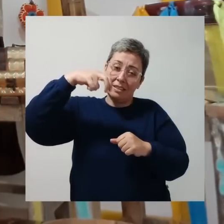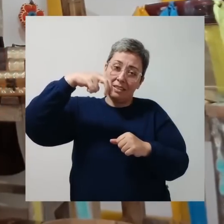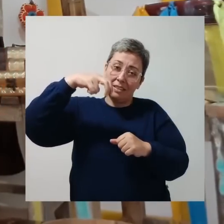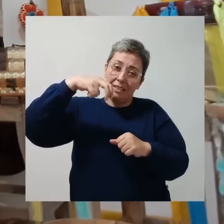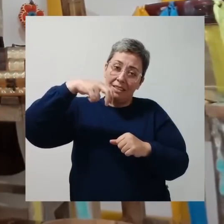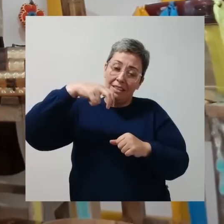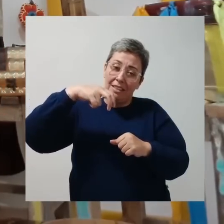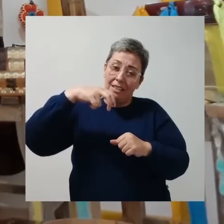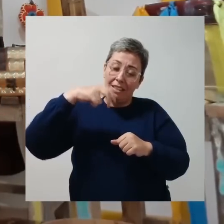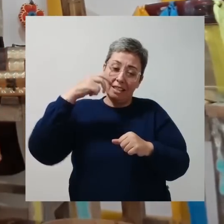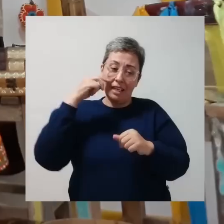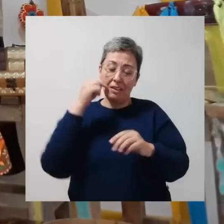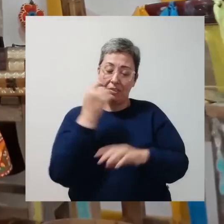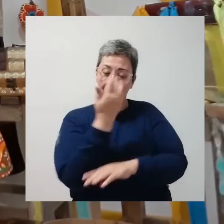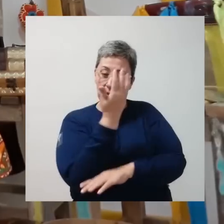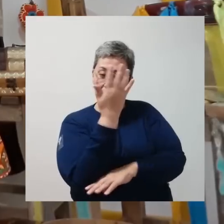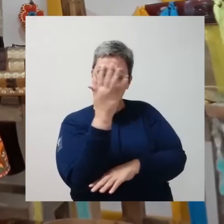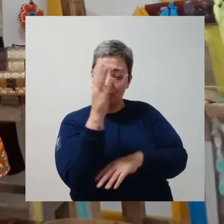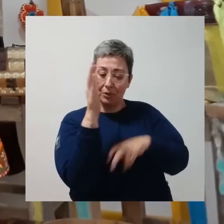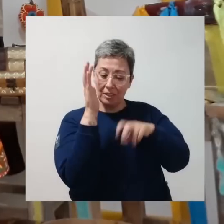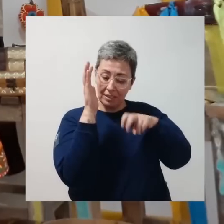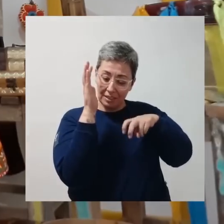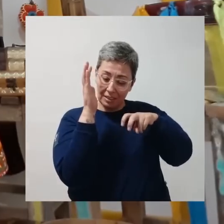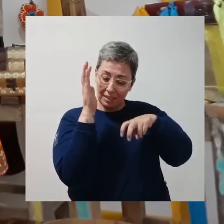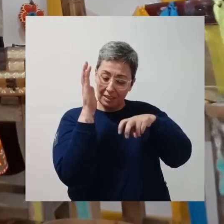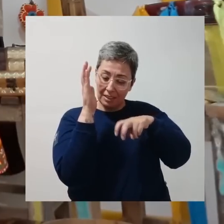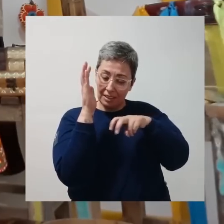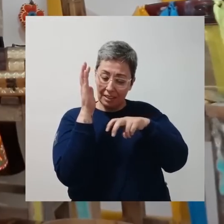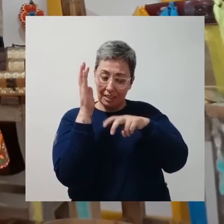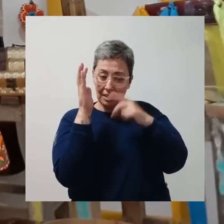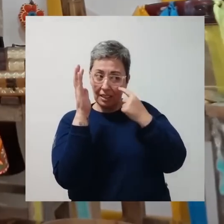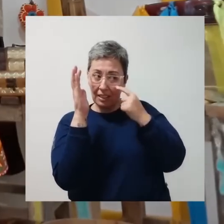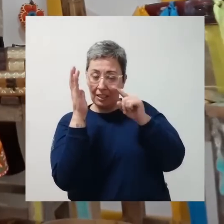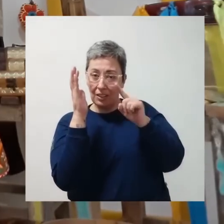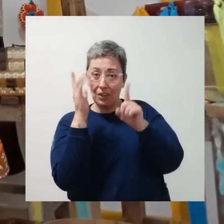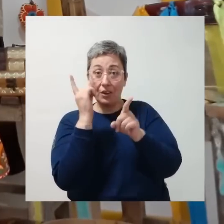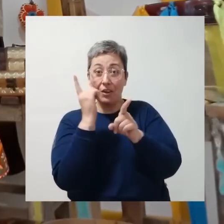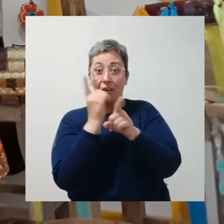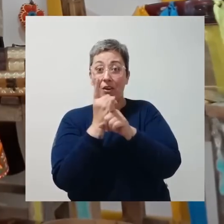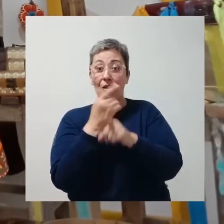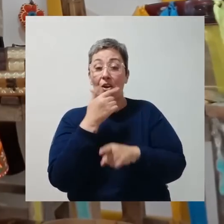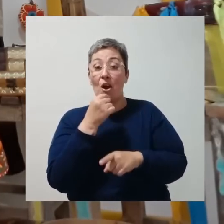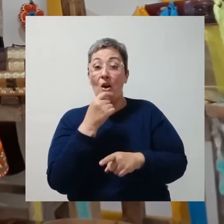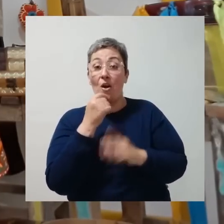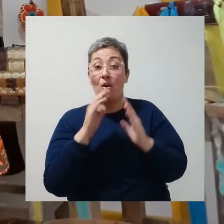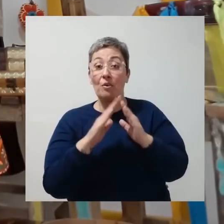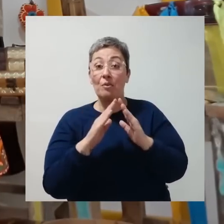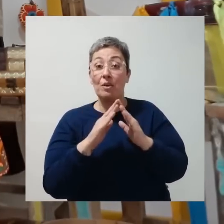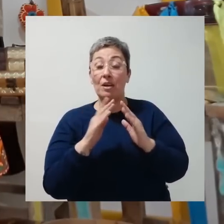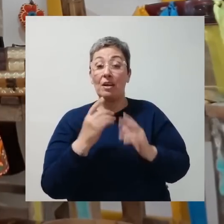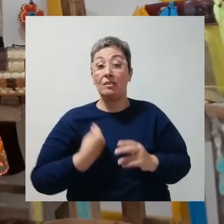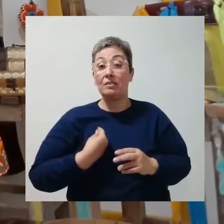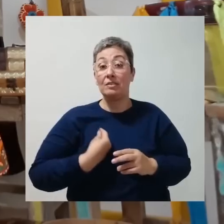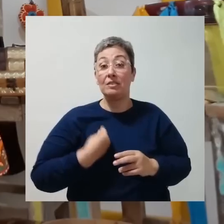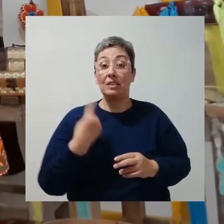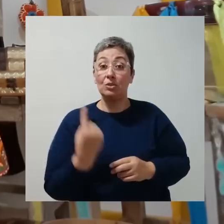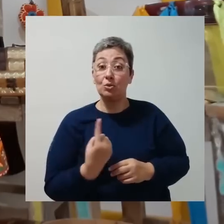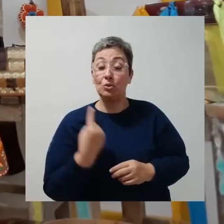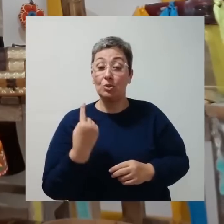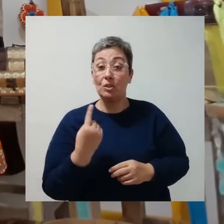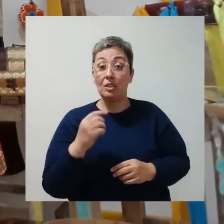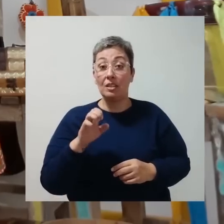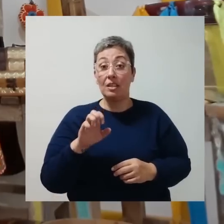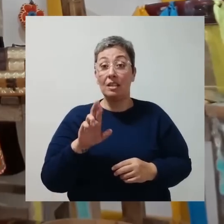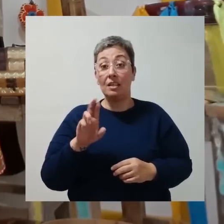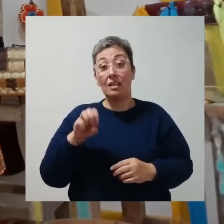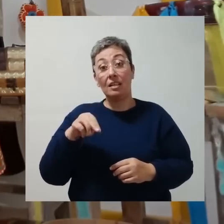montanhas. E ao passar pela floresta, ele encontra um eremita. Esse eremita